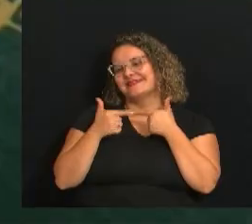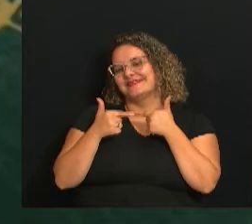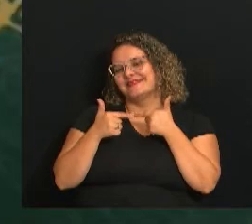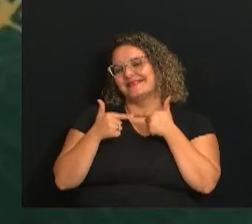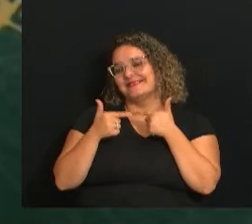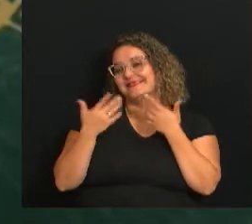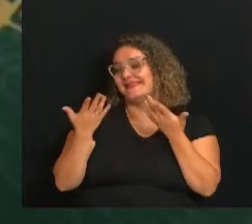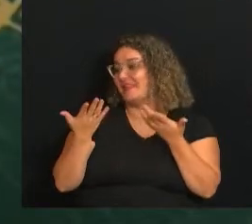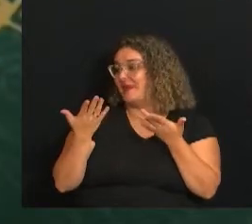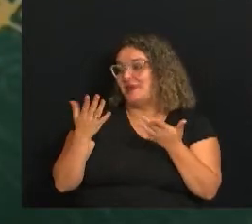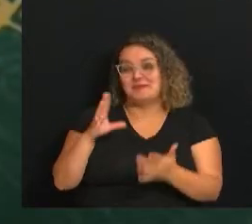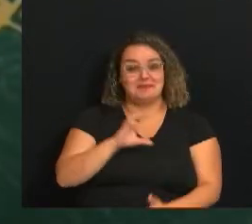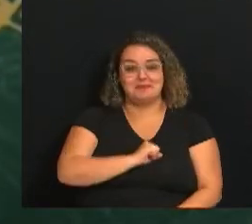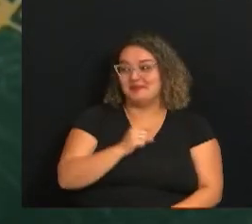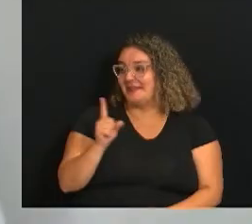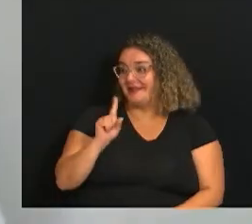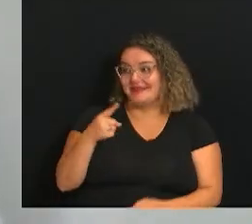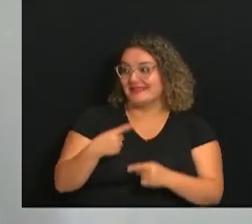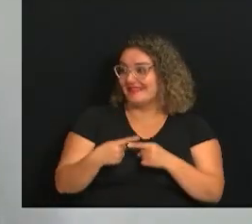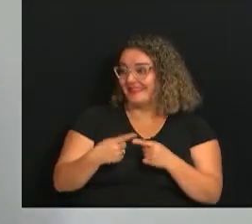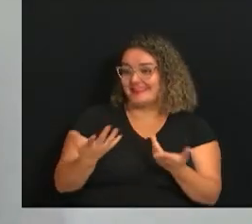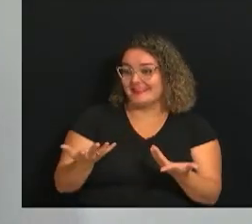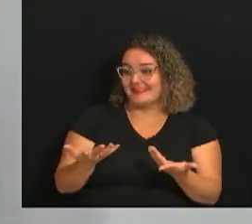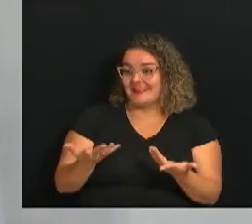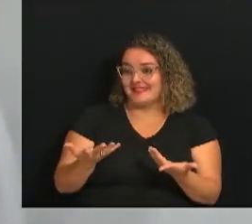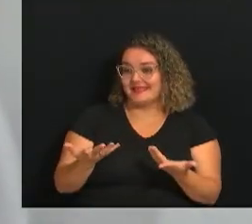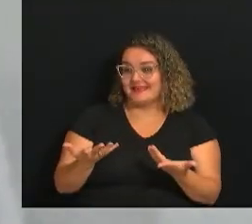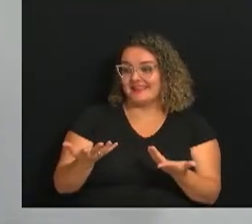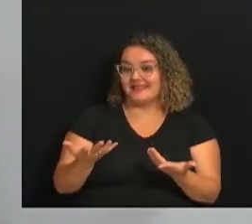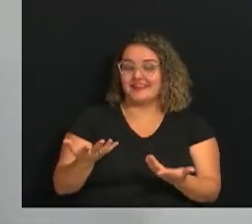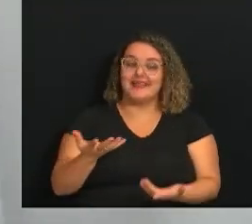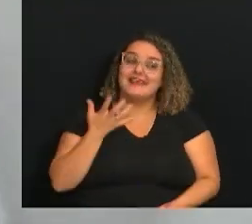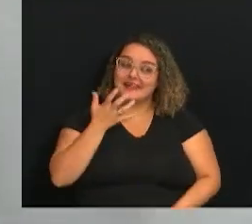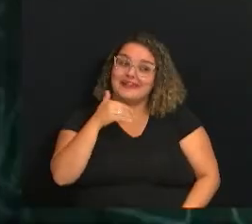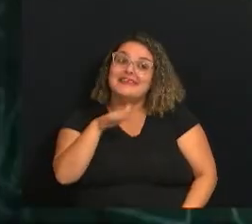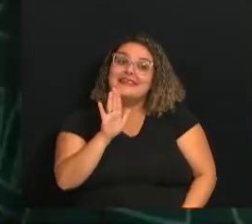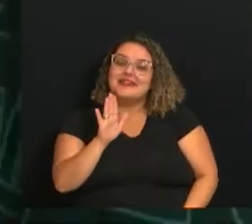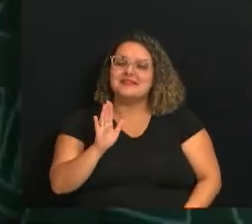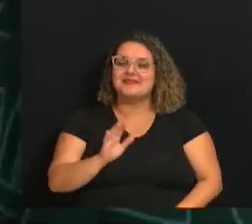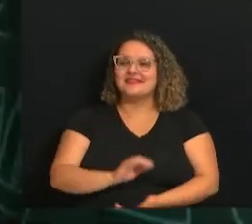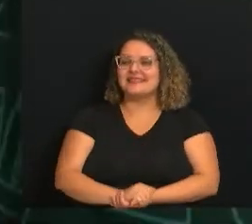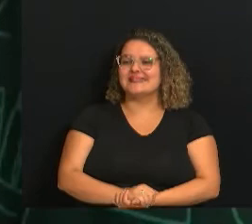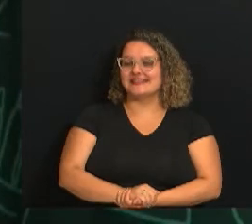Rapaz, por que não gostou? Queria mais, né?